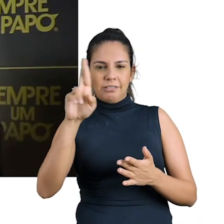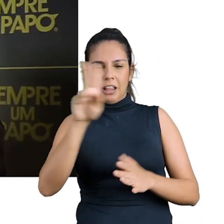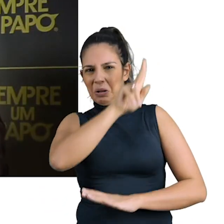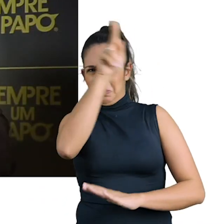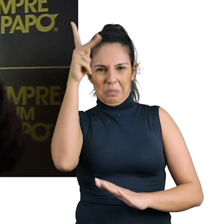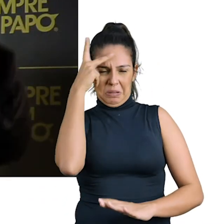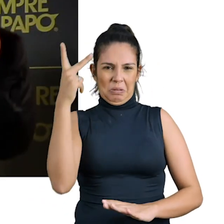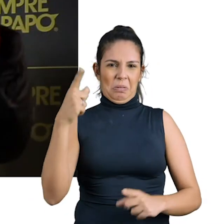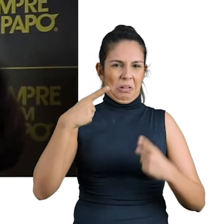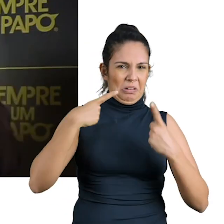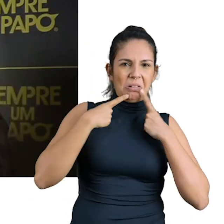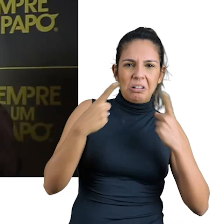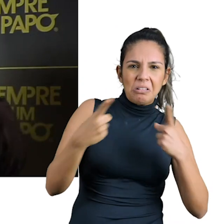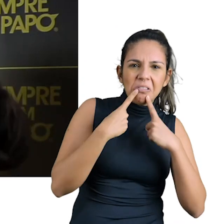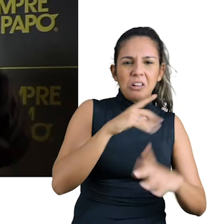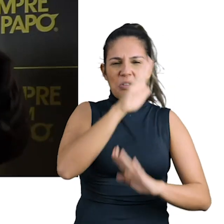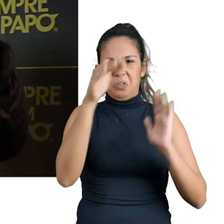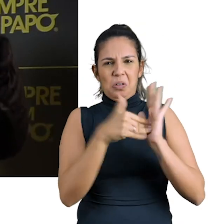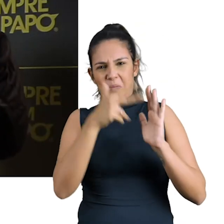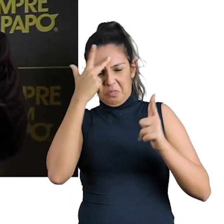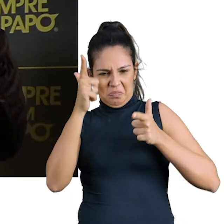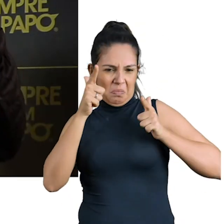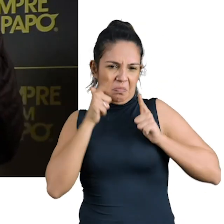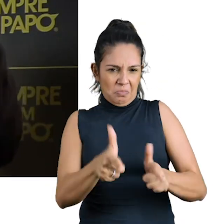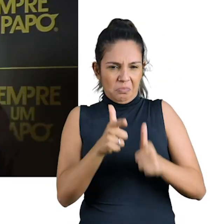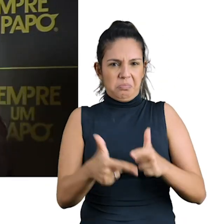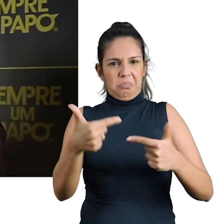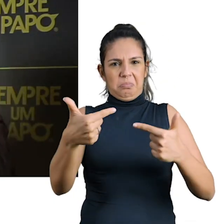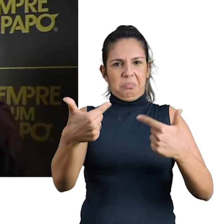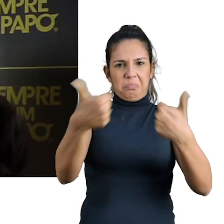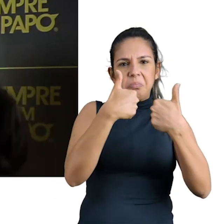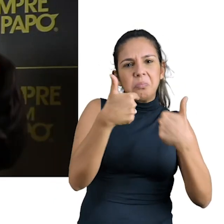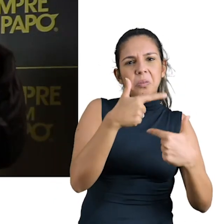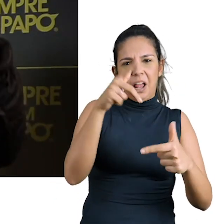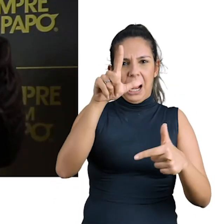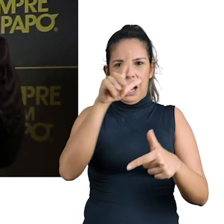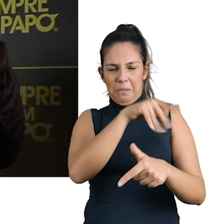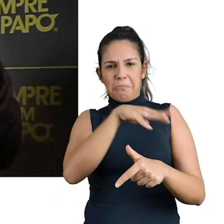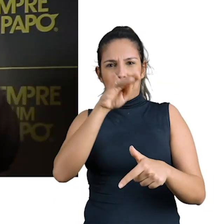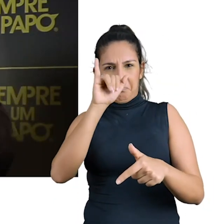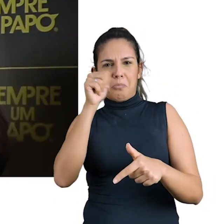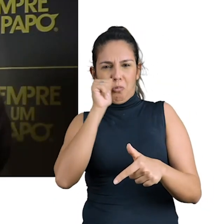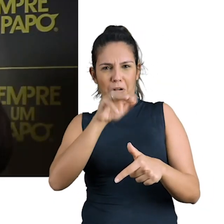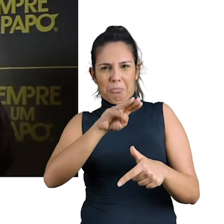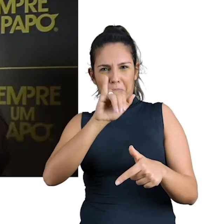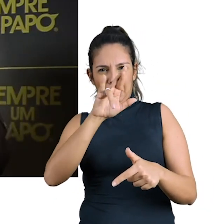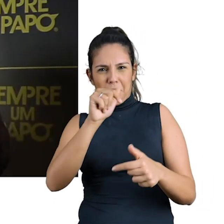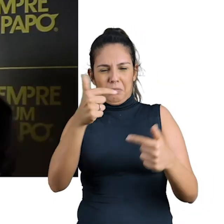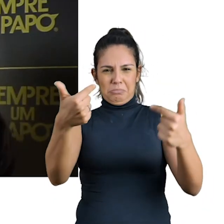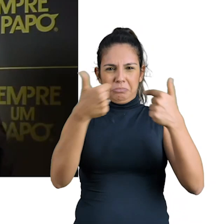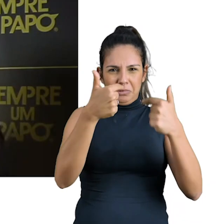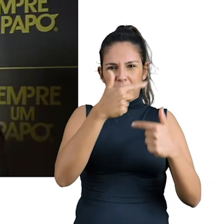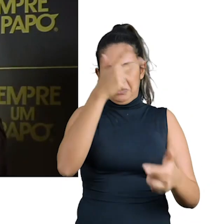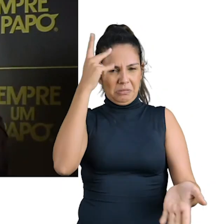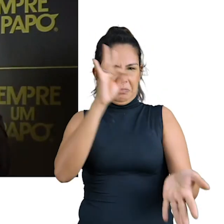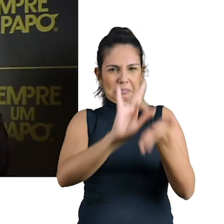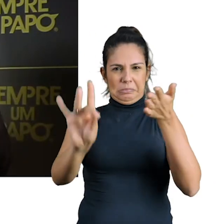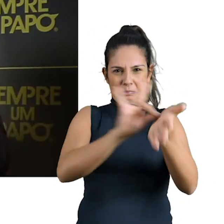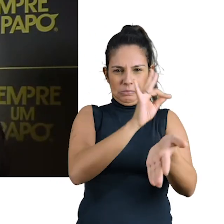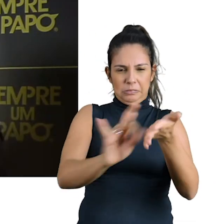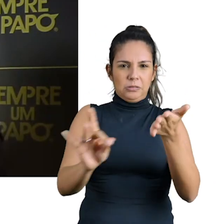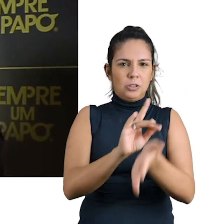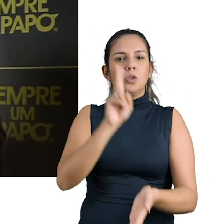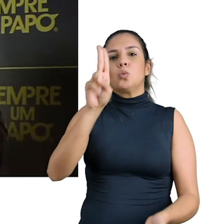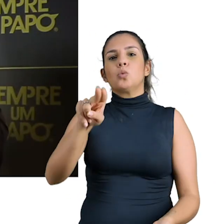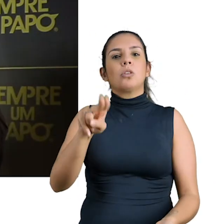de todas as formas, de todos os jeitos de grosseria, de todas as estupidez. Nossa, não tem